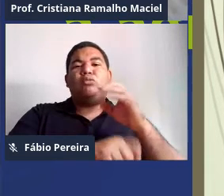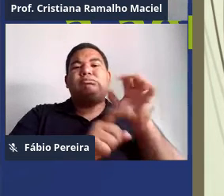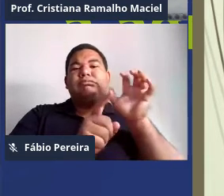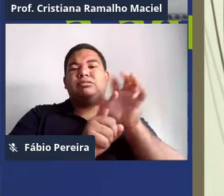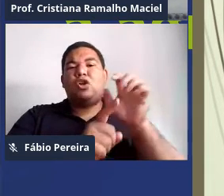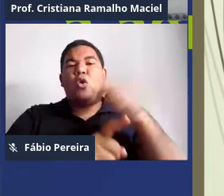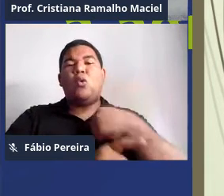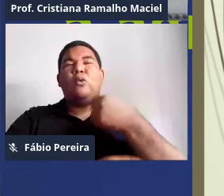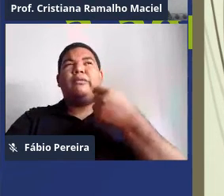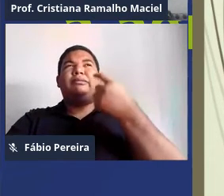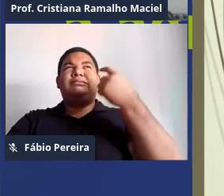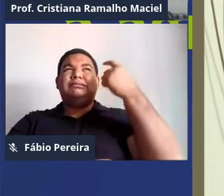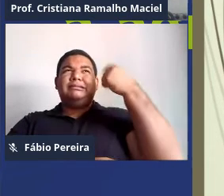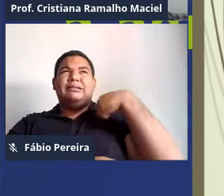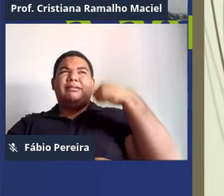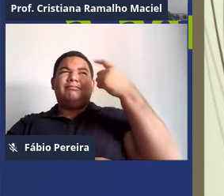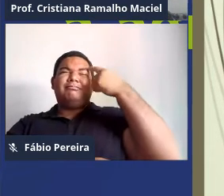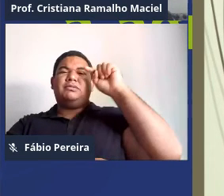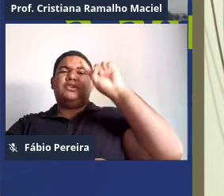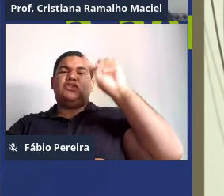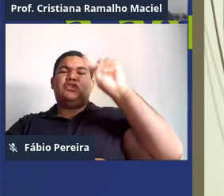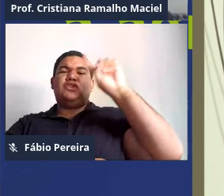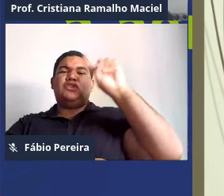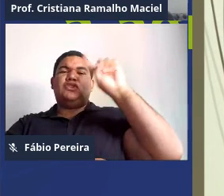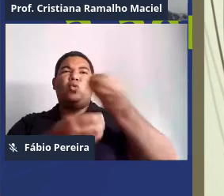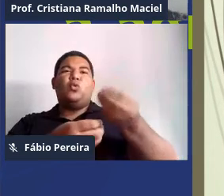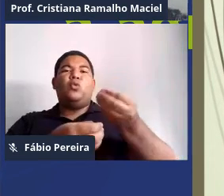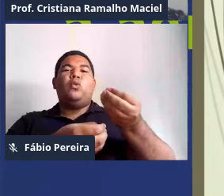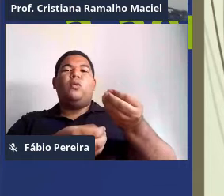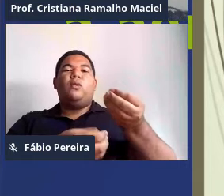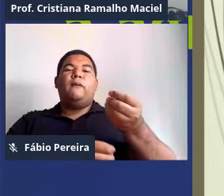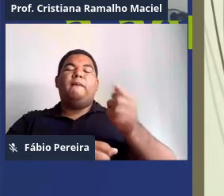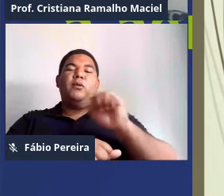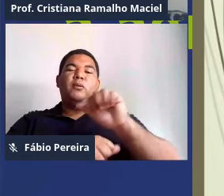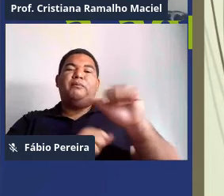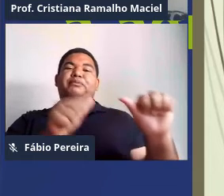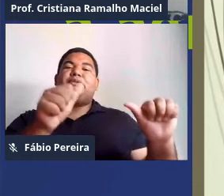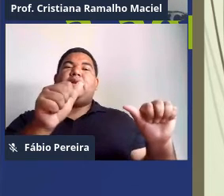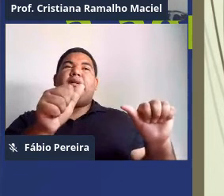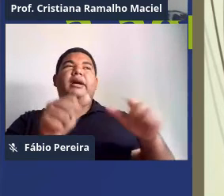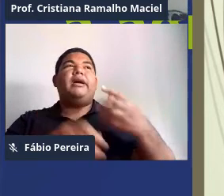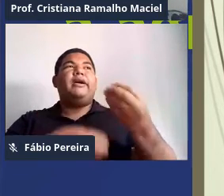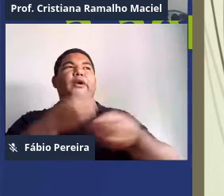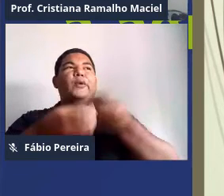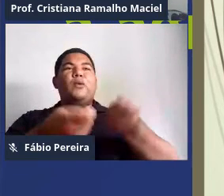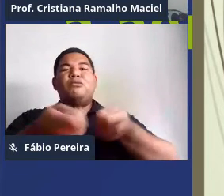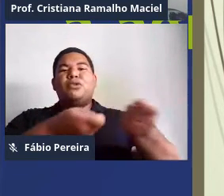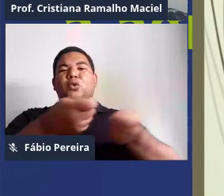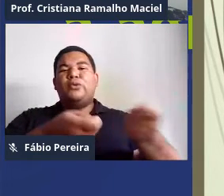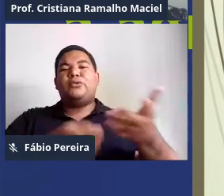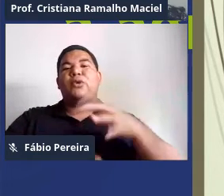de novos manejos voltados para a máquina daquele animal, daquele indivíduo que eu estou trabalhando.